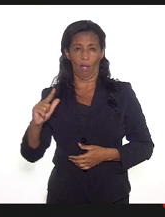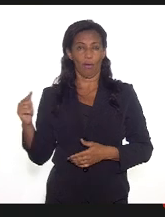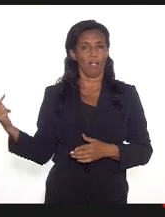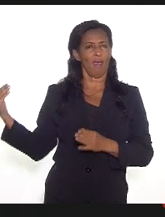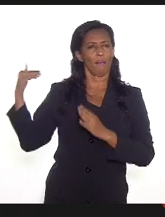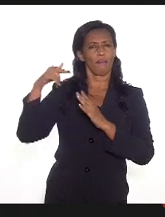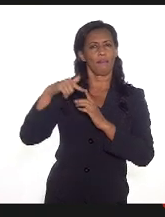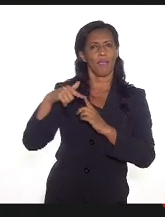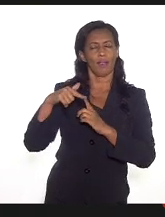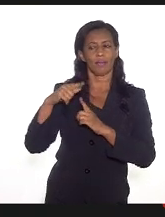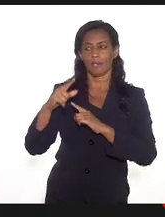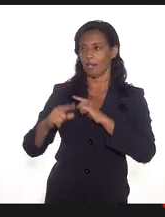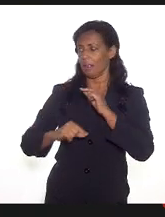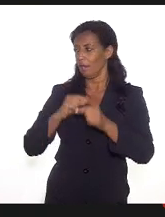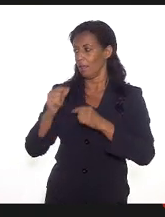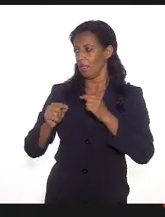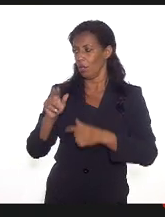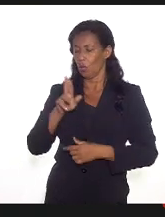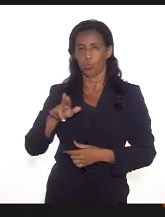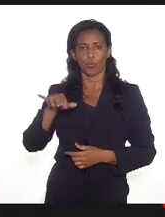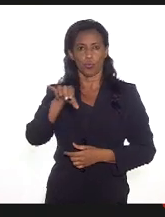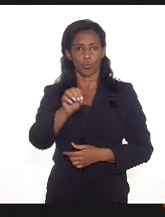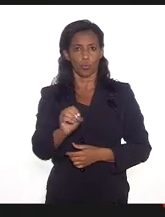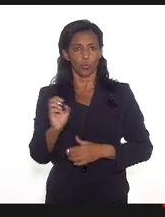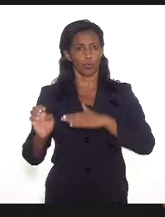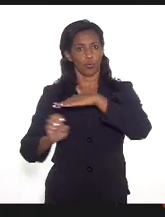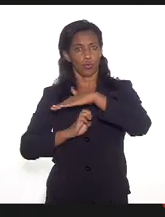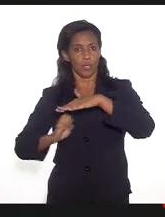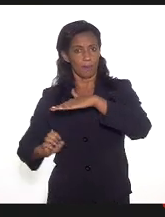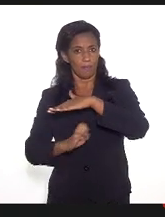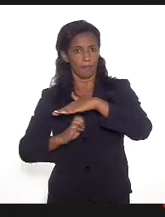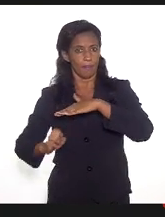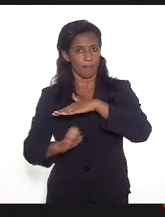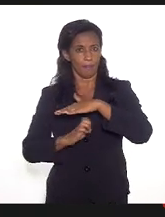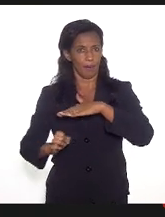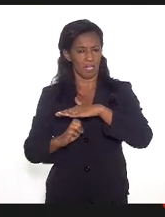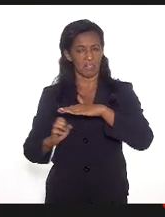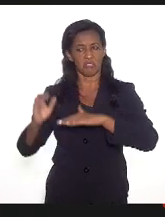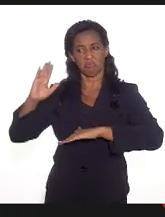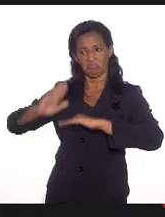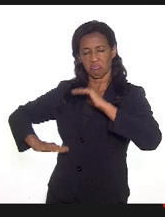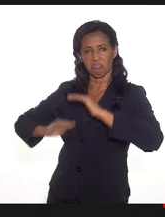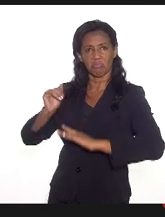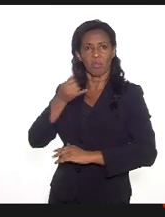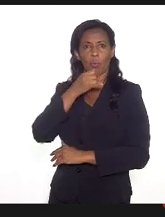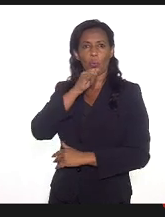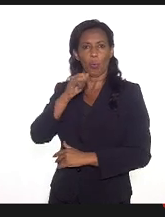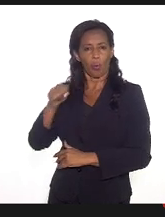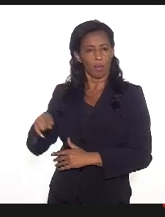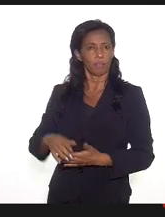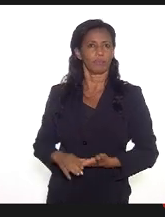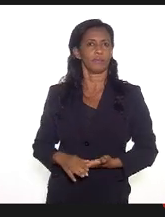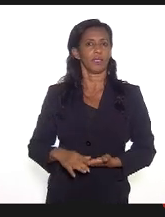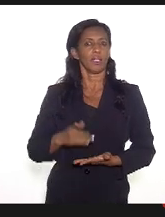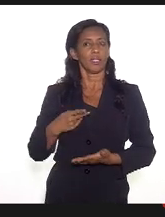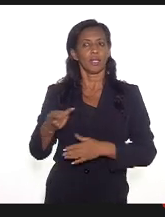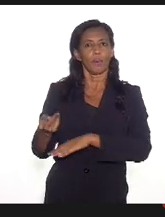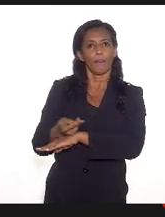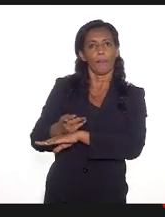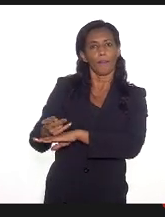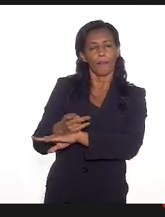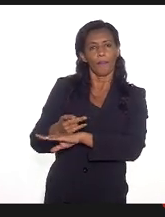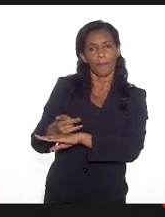Naval, utilizando empresas de eficiência energética, né, que buscam não